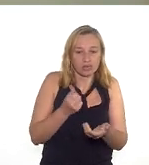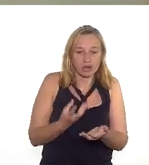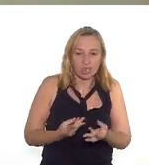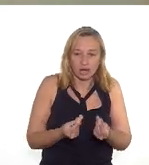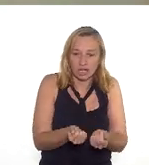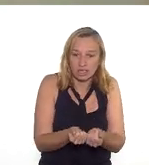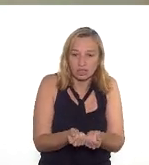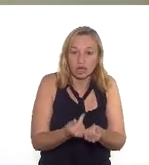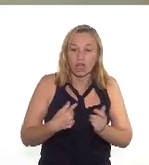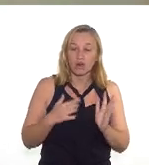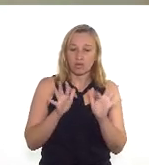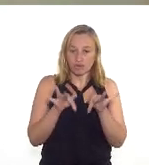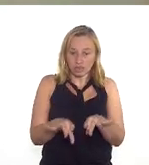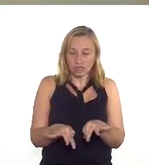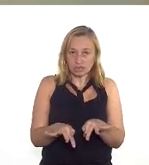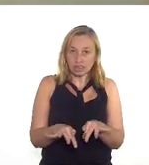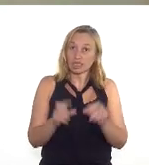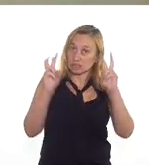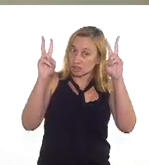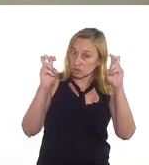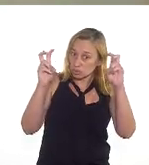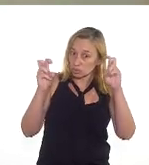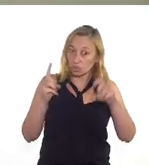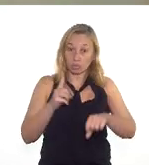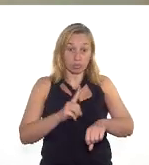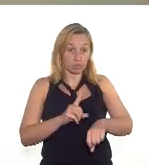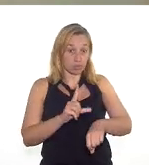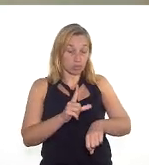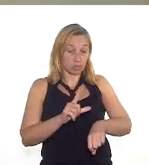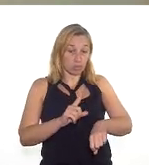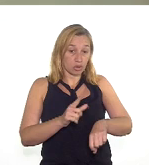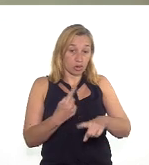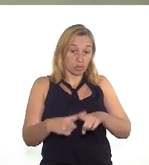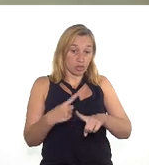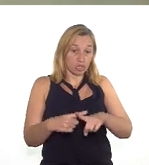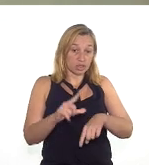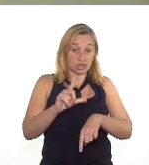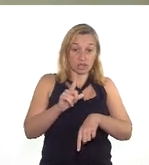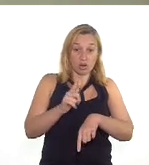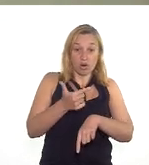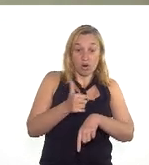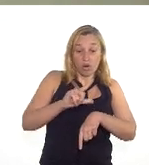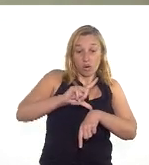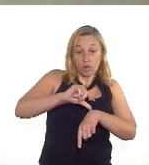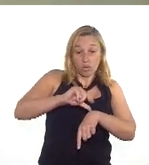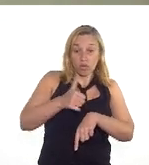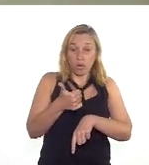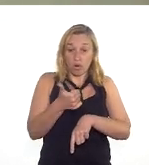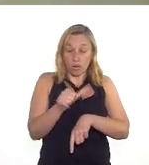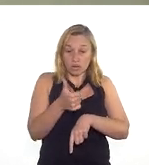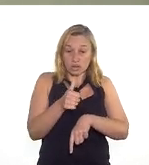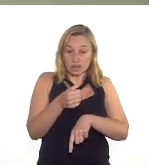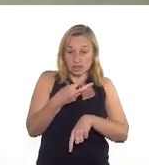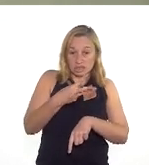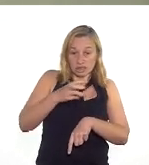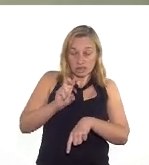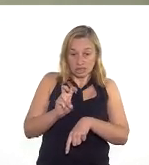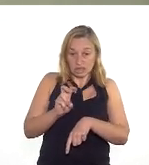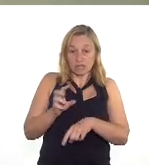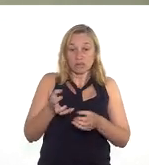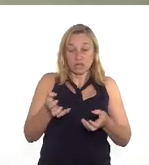Eu vou encerrar esse ponto, porque já são 11h35, e queria passar para o segundo ponto da